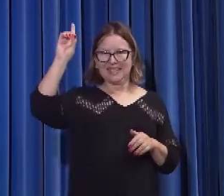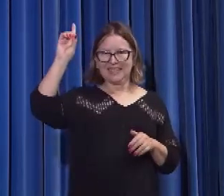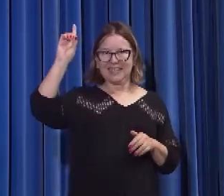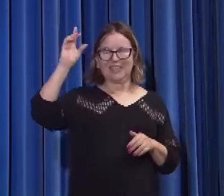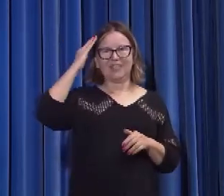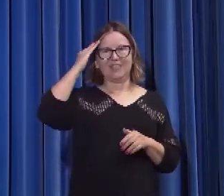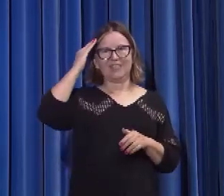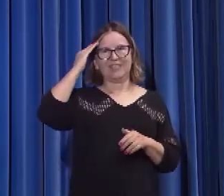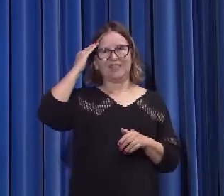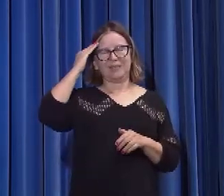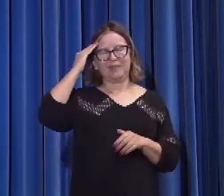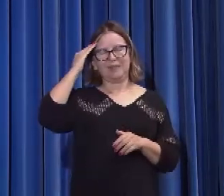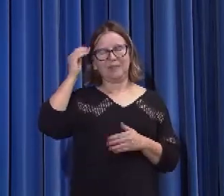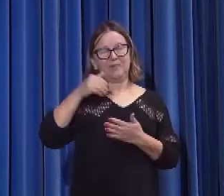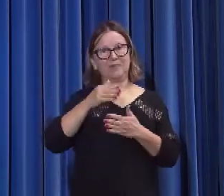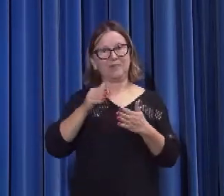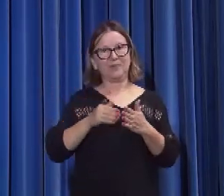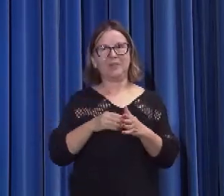Agora,